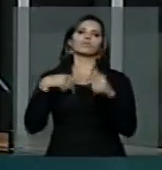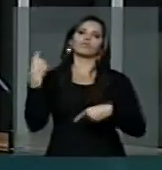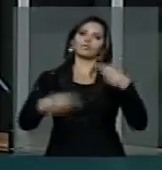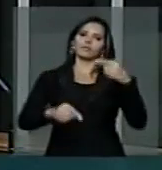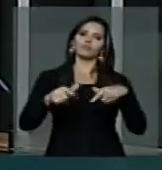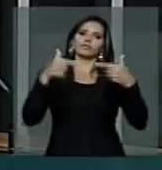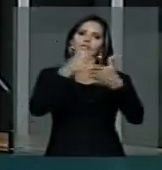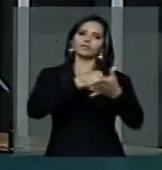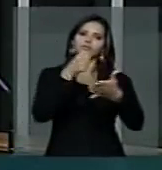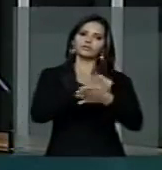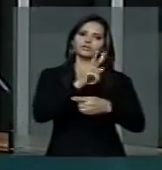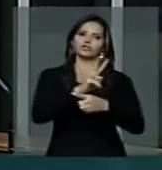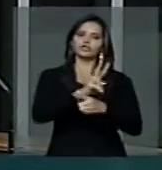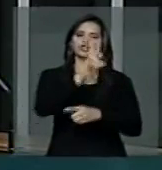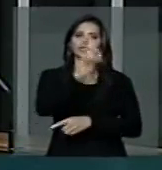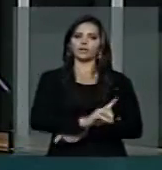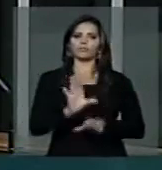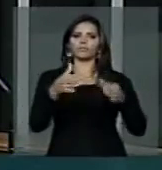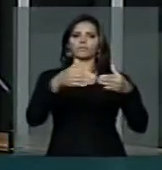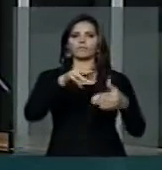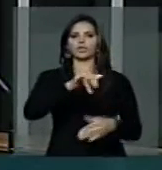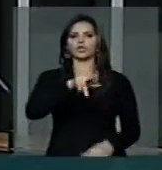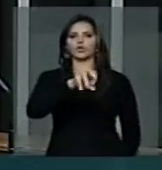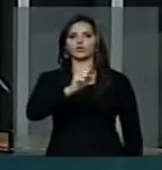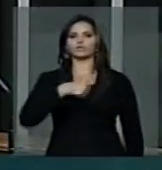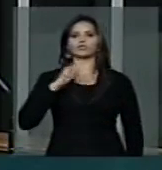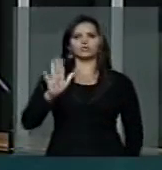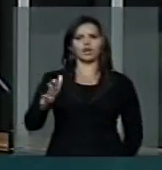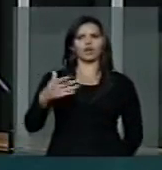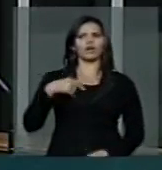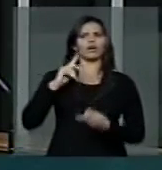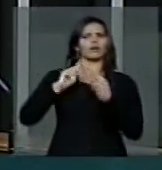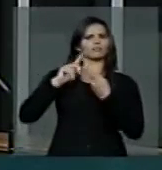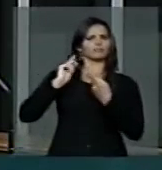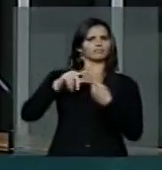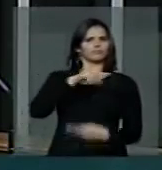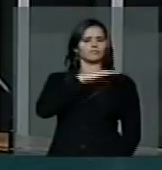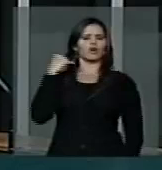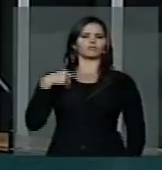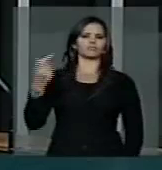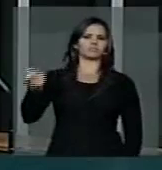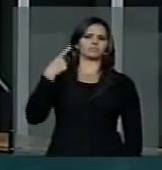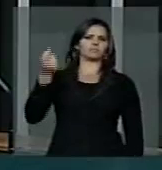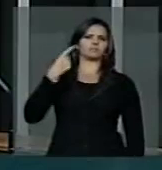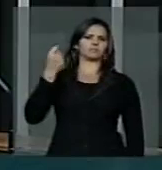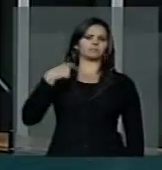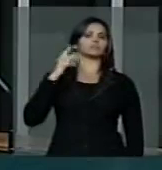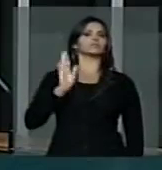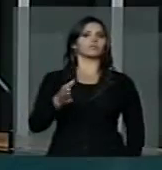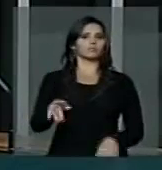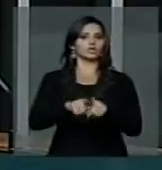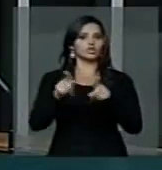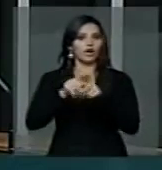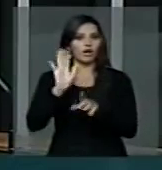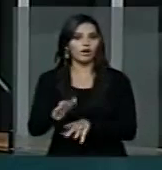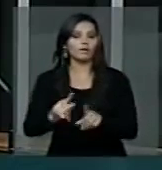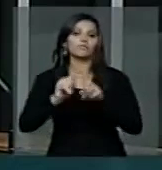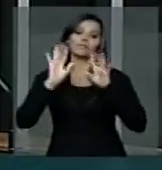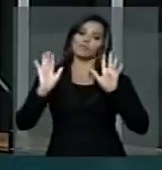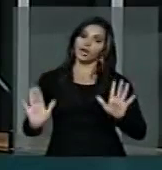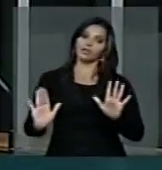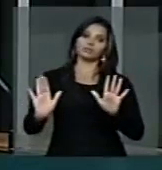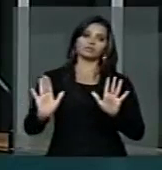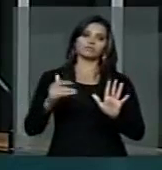dos direitos de minorias, já sofri ameaças de morte e fui alvo de campanhas difamatórias. Contudo, apesar